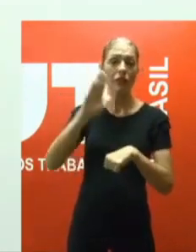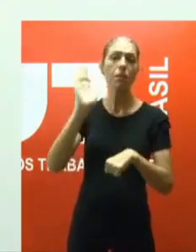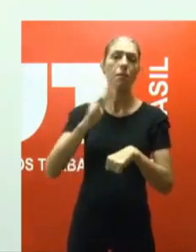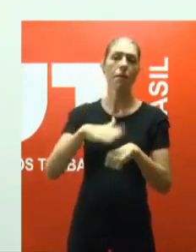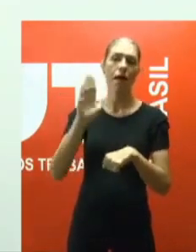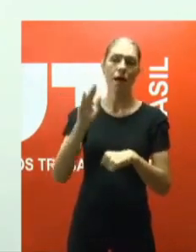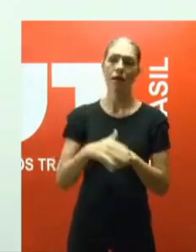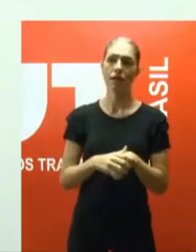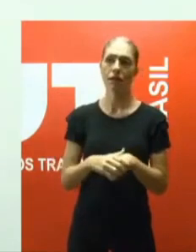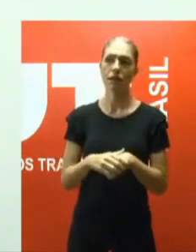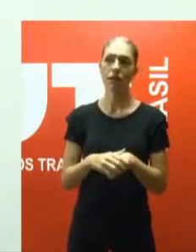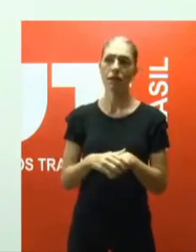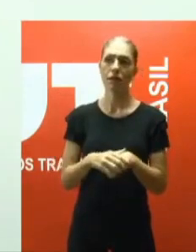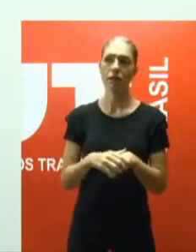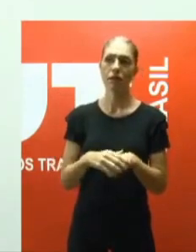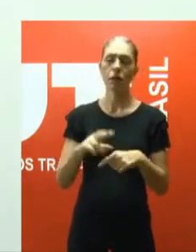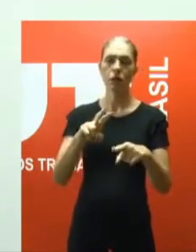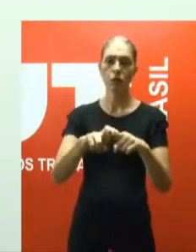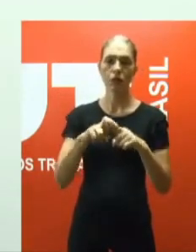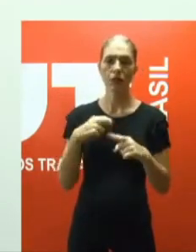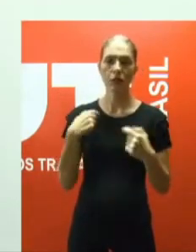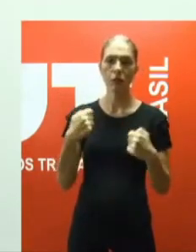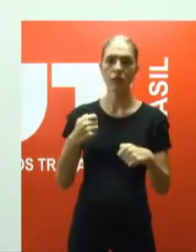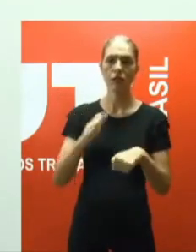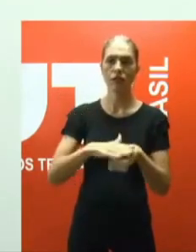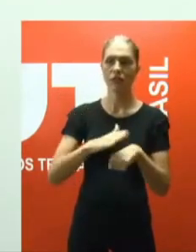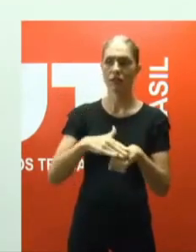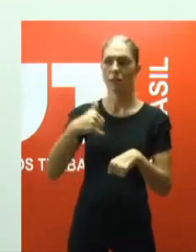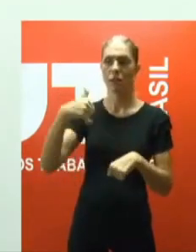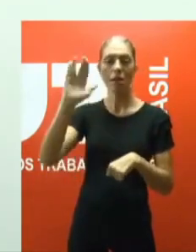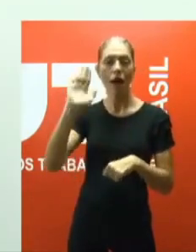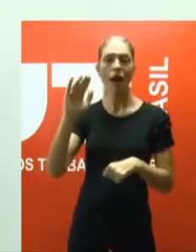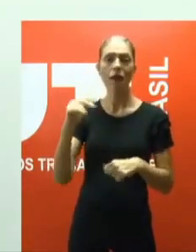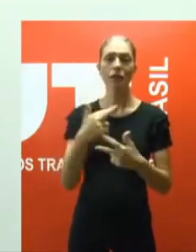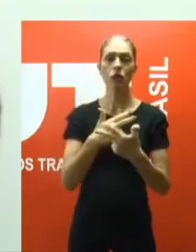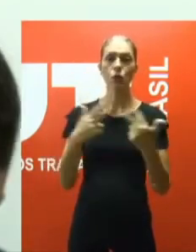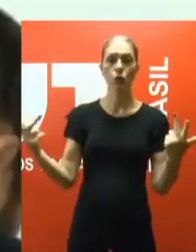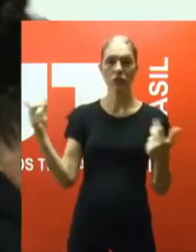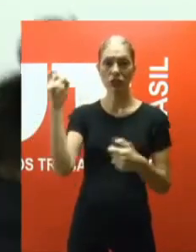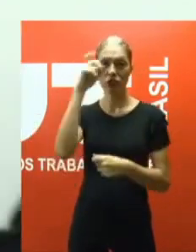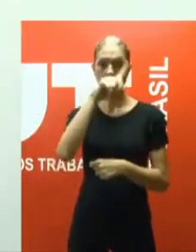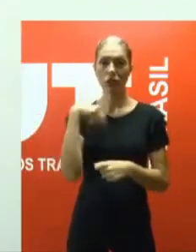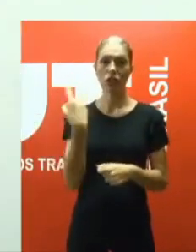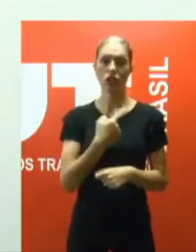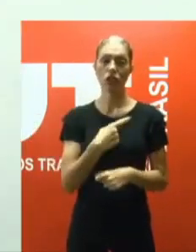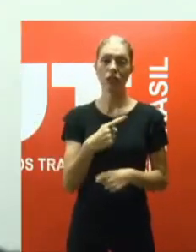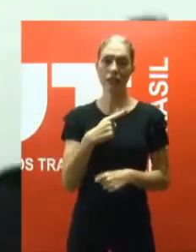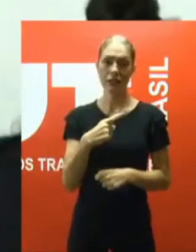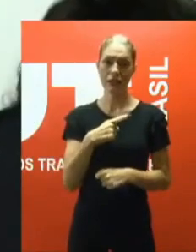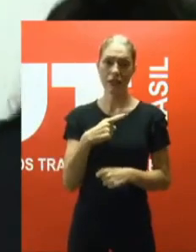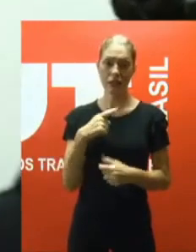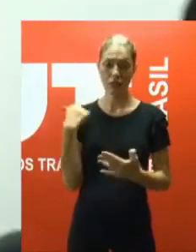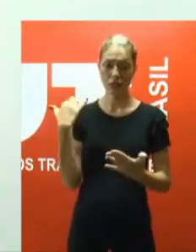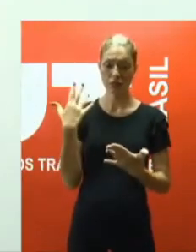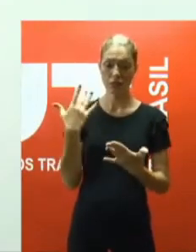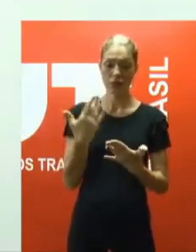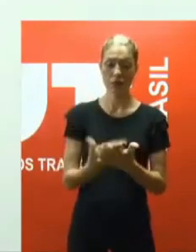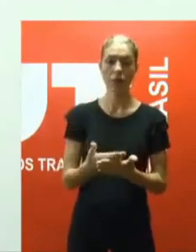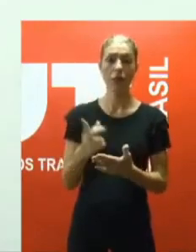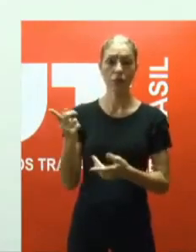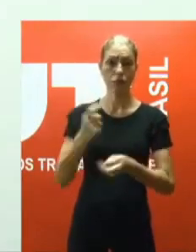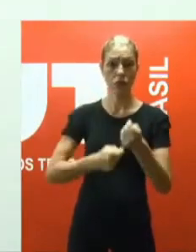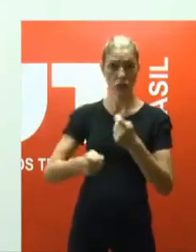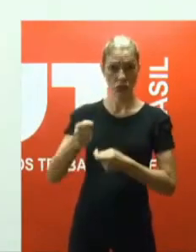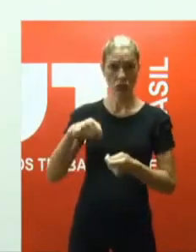fazer mais. Eu acho que é possível fazer mais numa situação mais adversa do que quando nós chegamos. Para os dirigentes da CUT